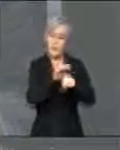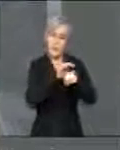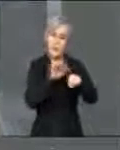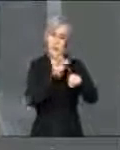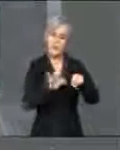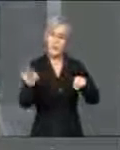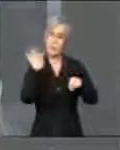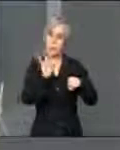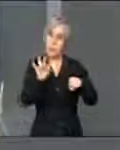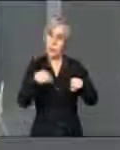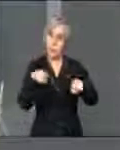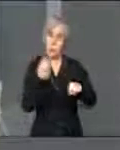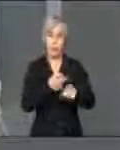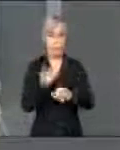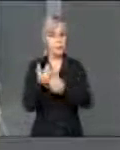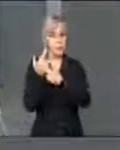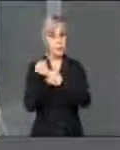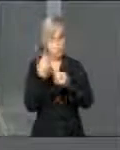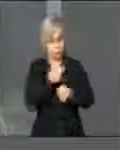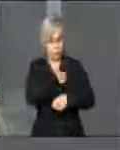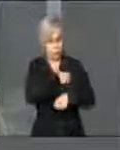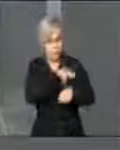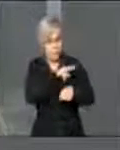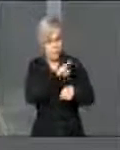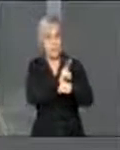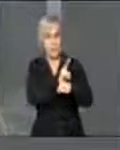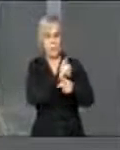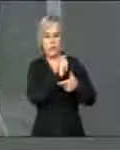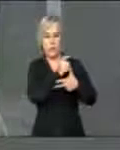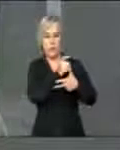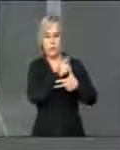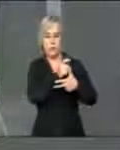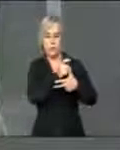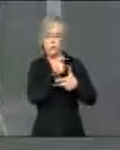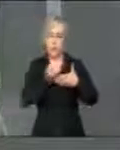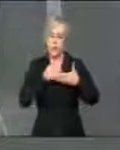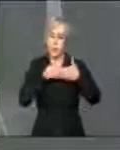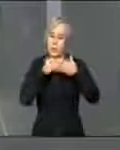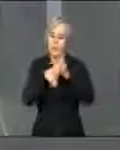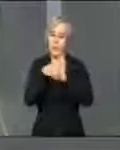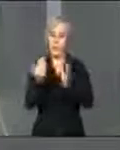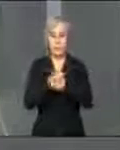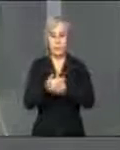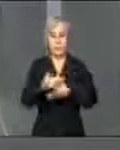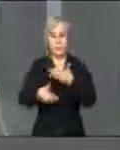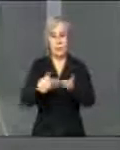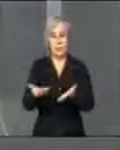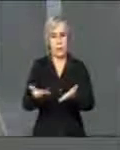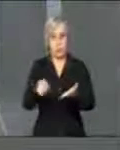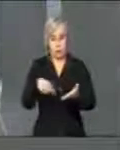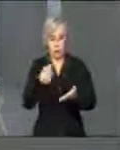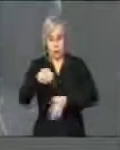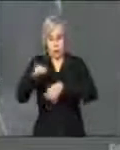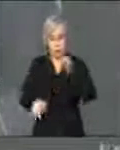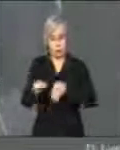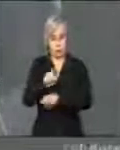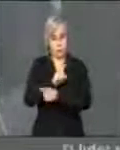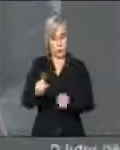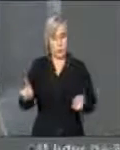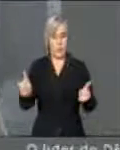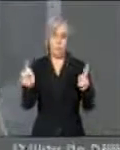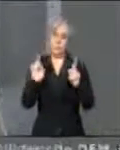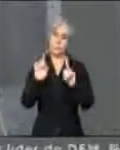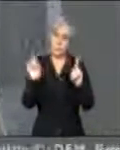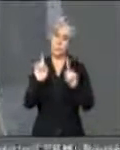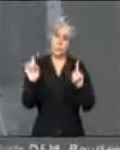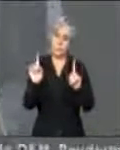Federal. E é o nosso papel como fiscalizadores exatamente dar andamento nesse processo. Quem vai julgar não somos nós. Nós não somos julgadores. Eu ouvi um deputado dizendo